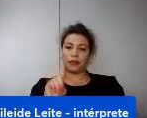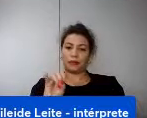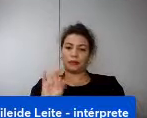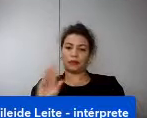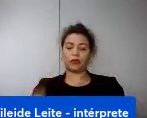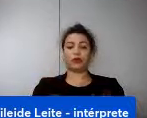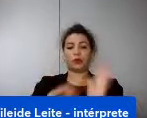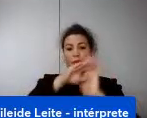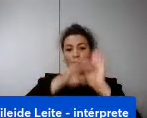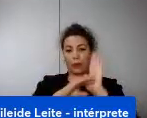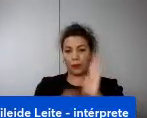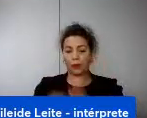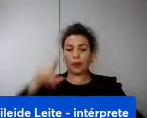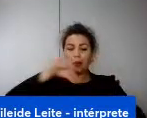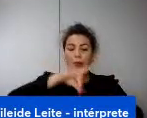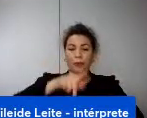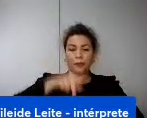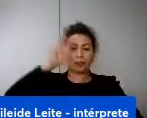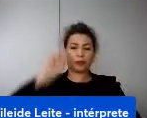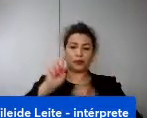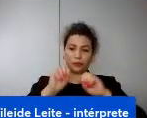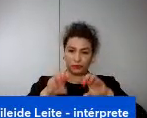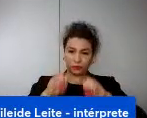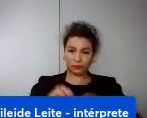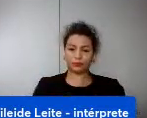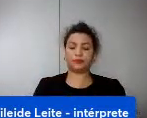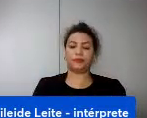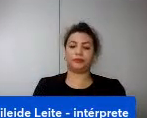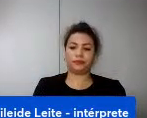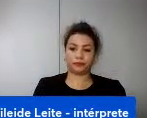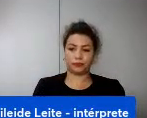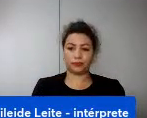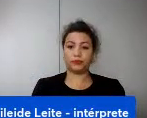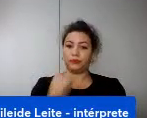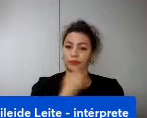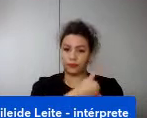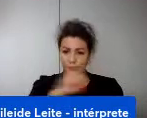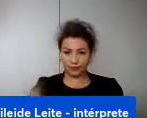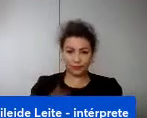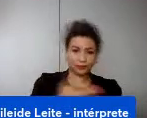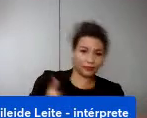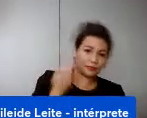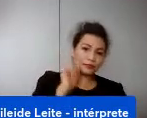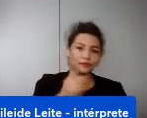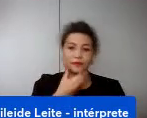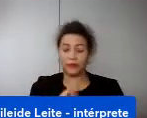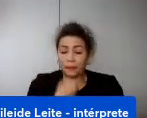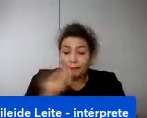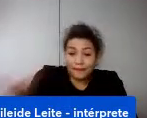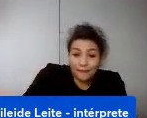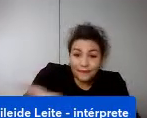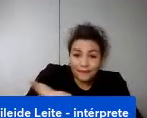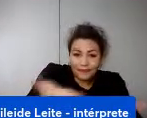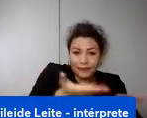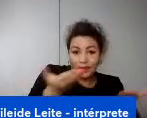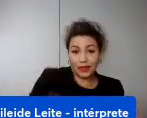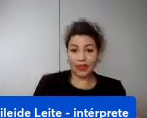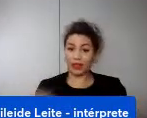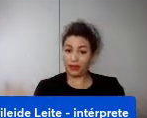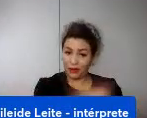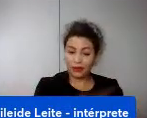Programa de Pós-Graduação em Ensino. Bom dia a todos e todas. Sejam muito bem-vindos aqui à